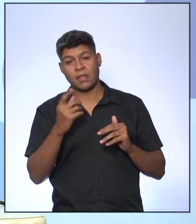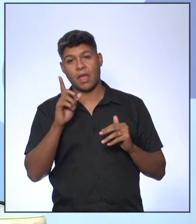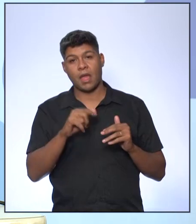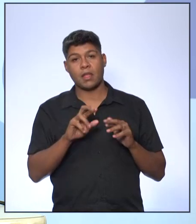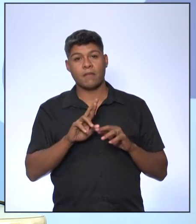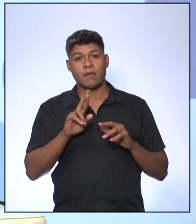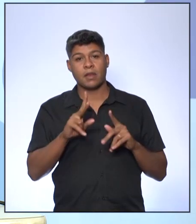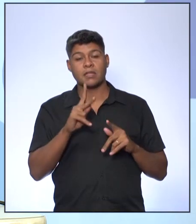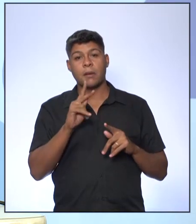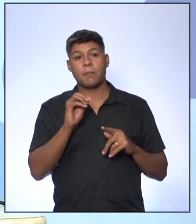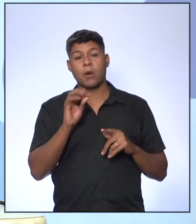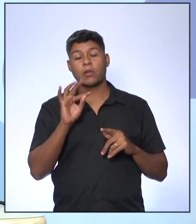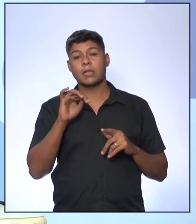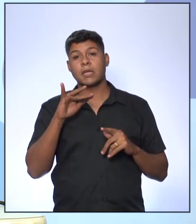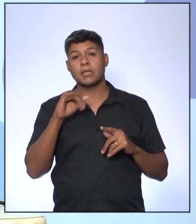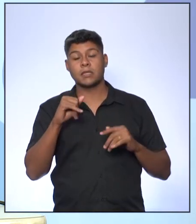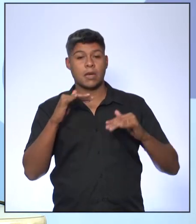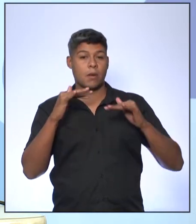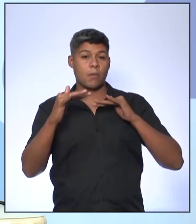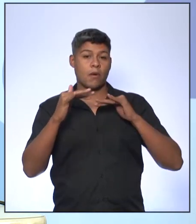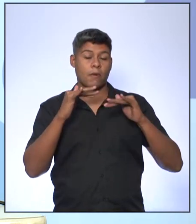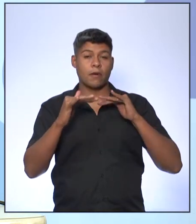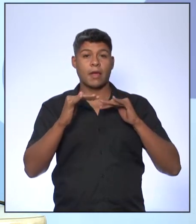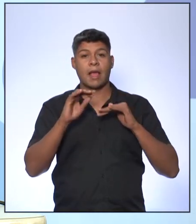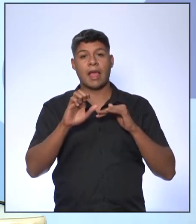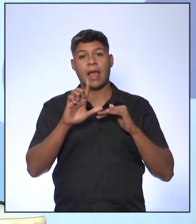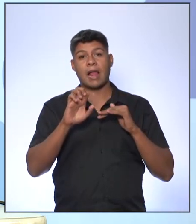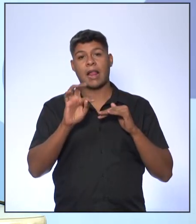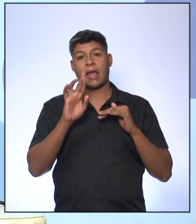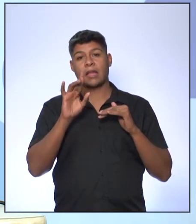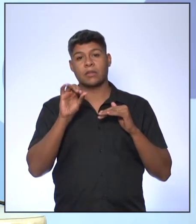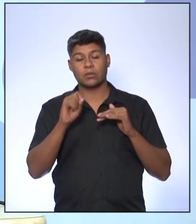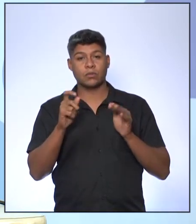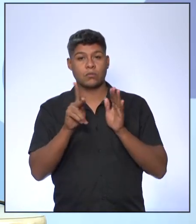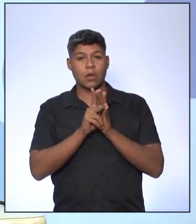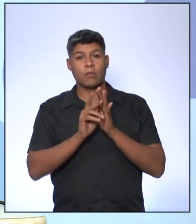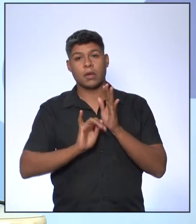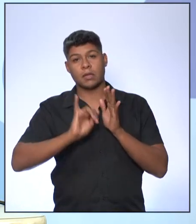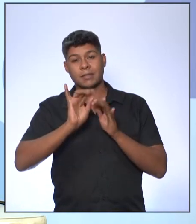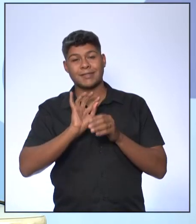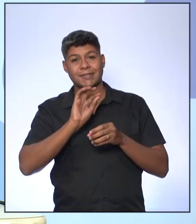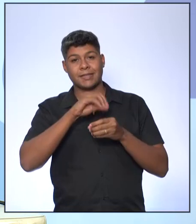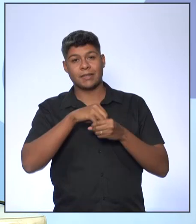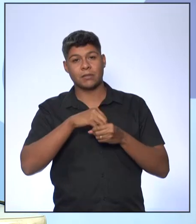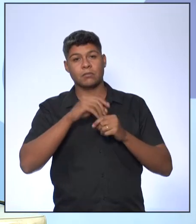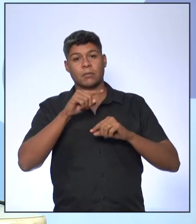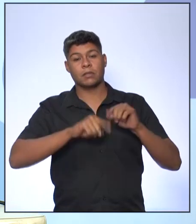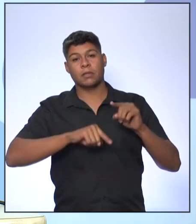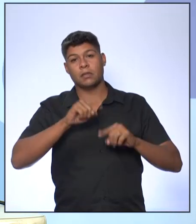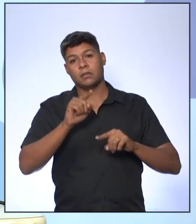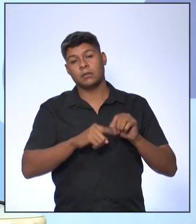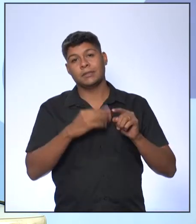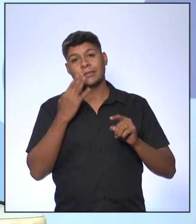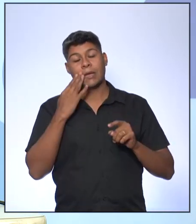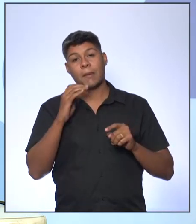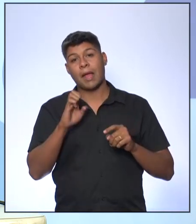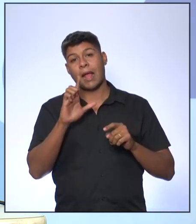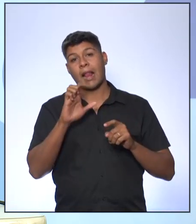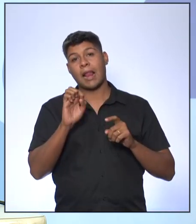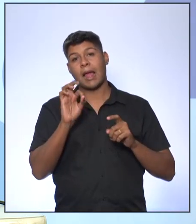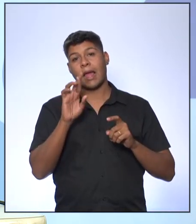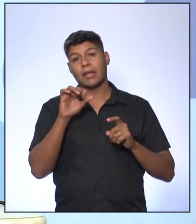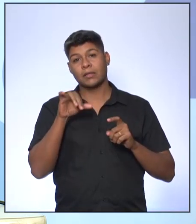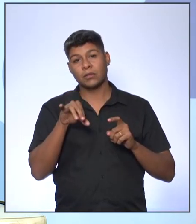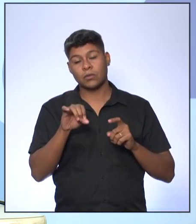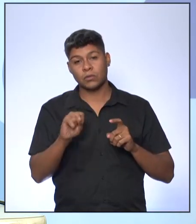de potencial que move os elétrons pelo circuito elétrico e por dentro do aparelho. E os elétrons, eles